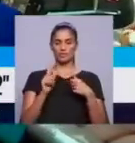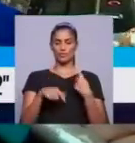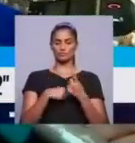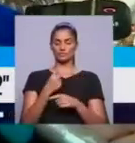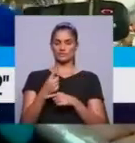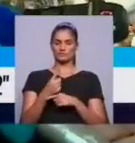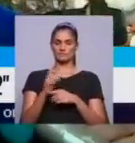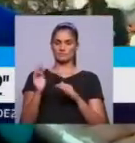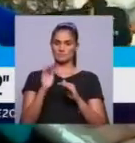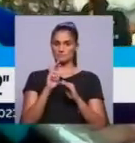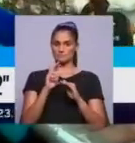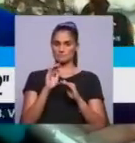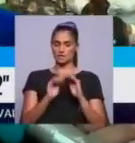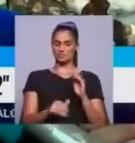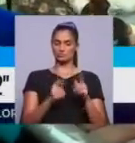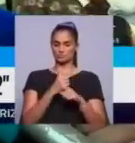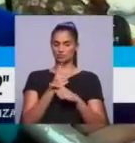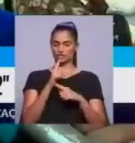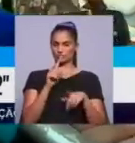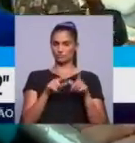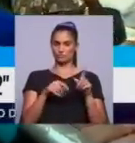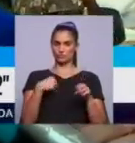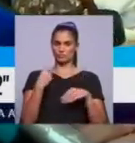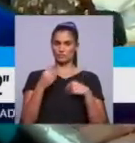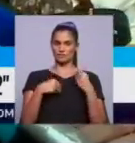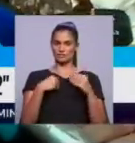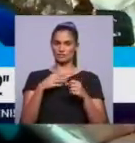frequente as pessoas estão preocupadas